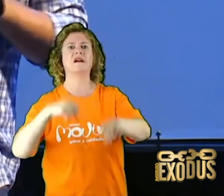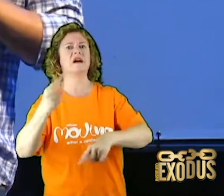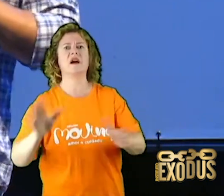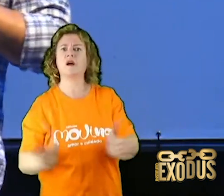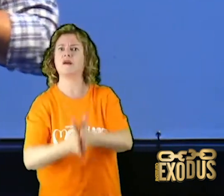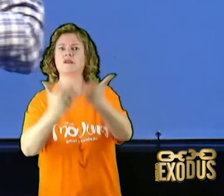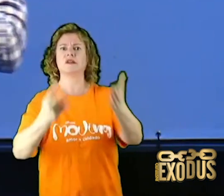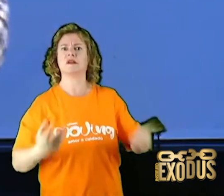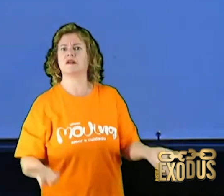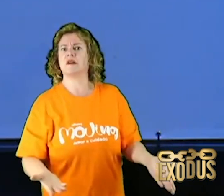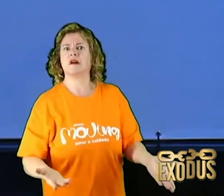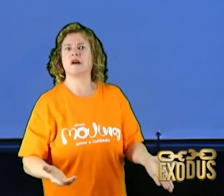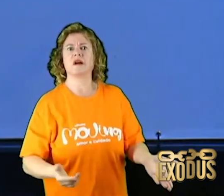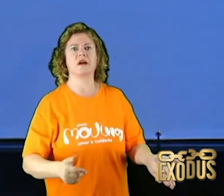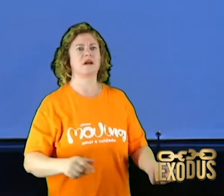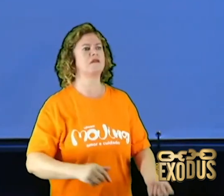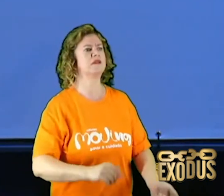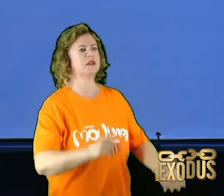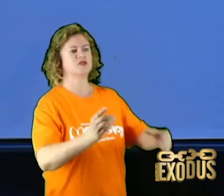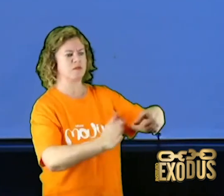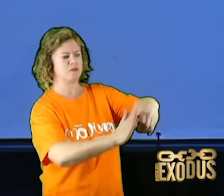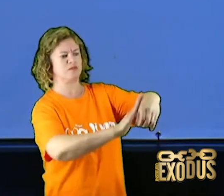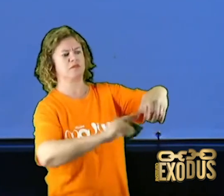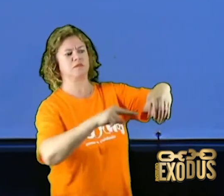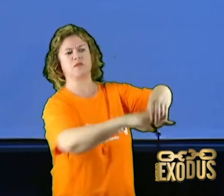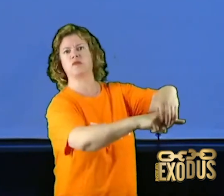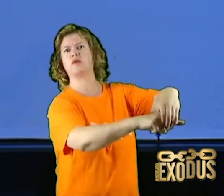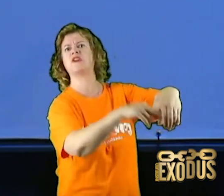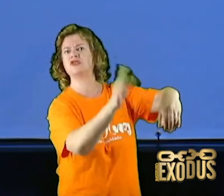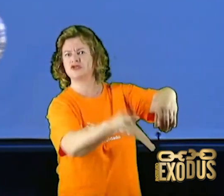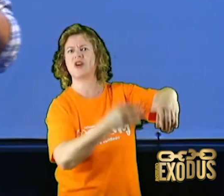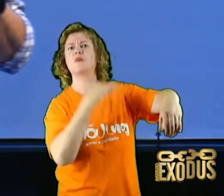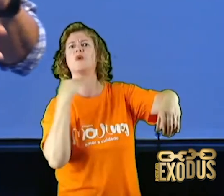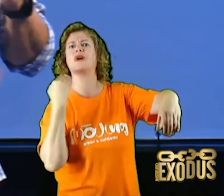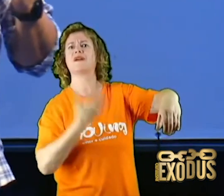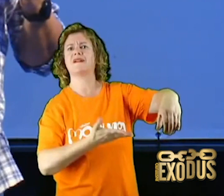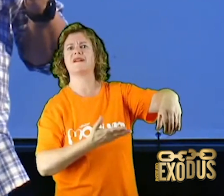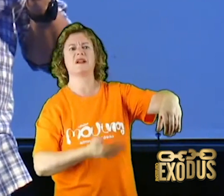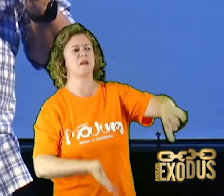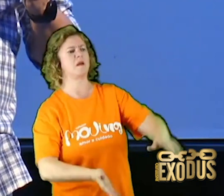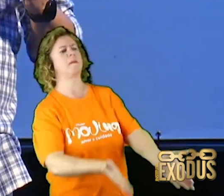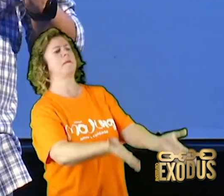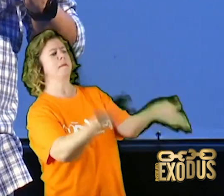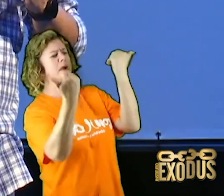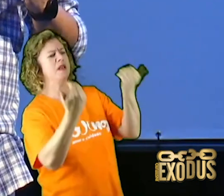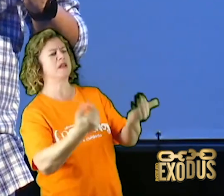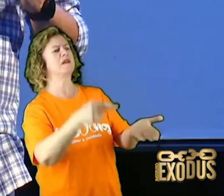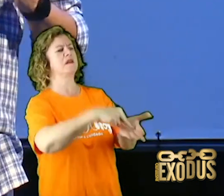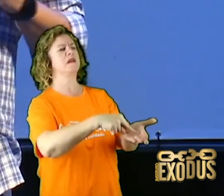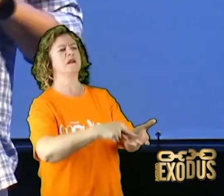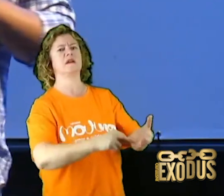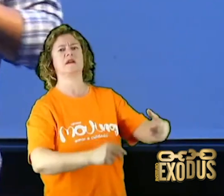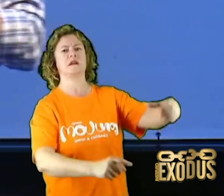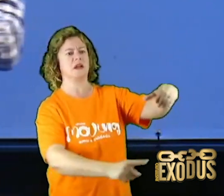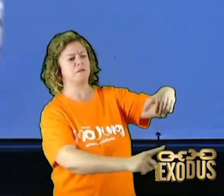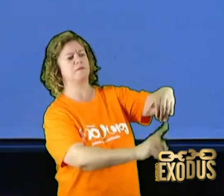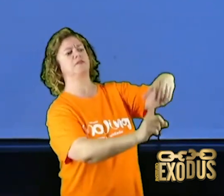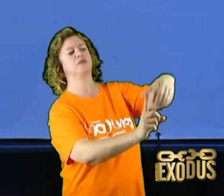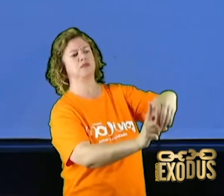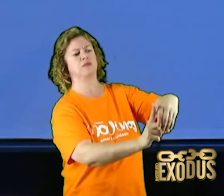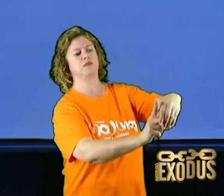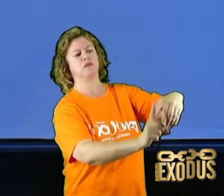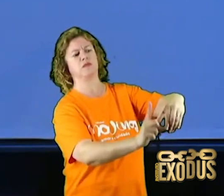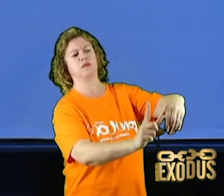E é por isso que a igreja dá toda atenção para o mover das células que acontecem em casa. Mas a gente tem